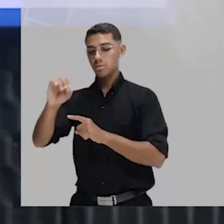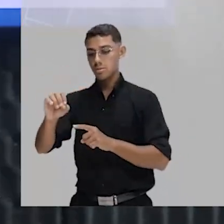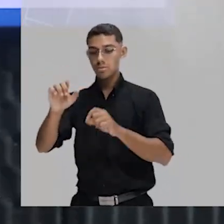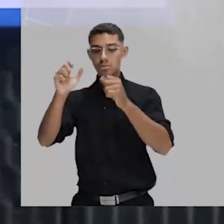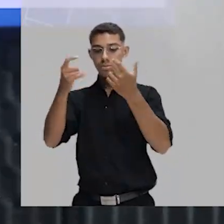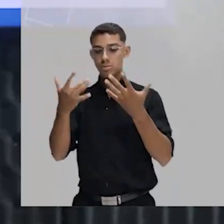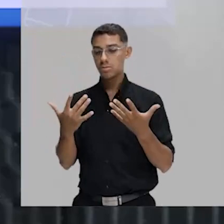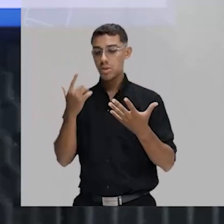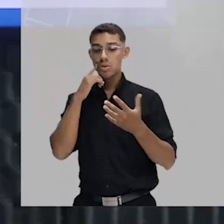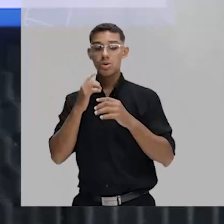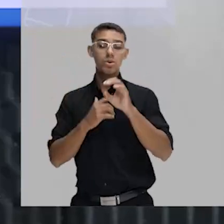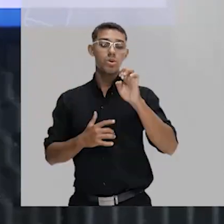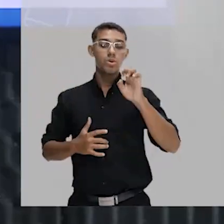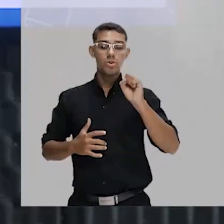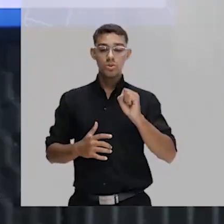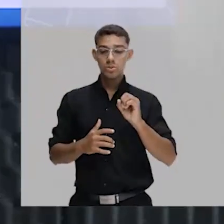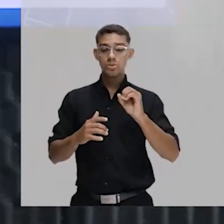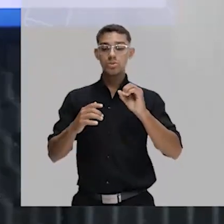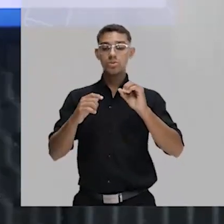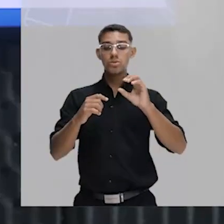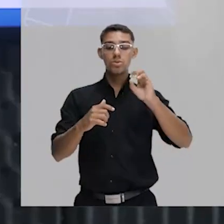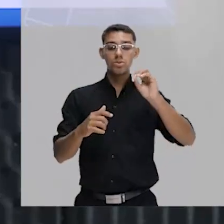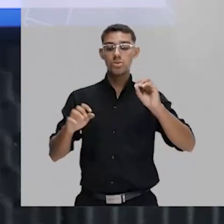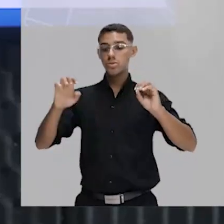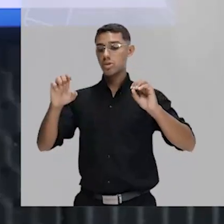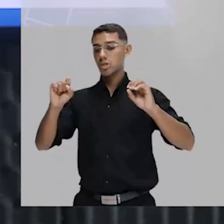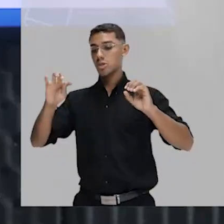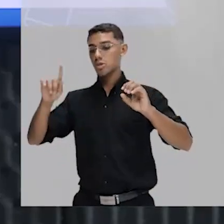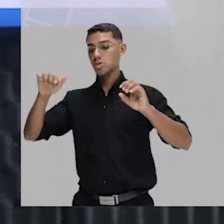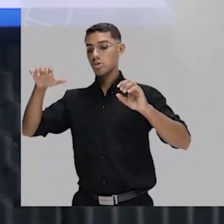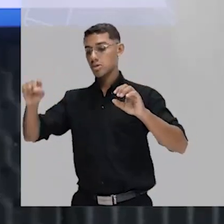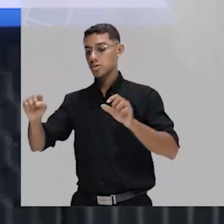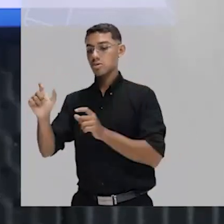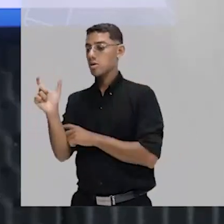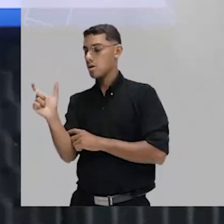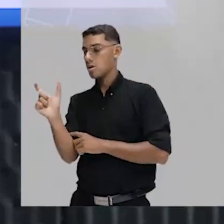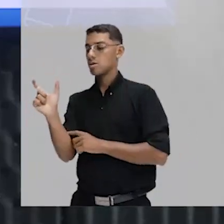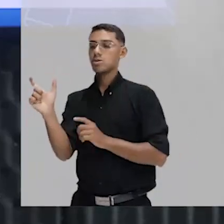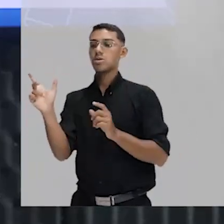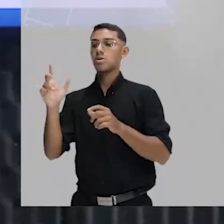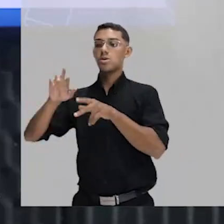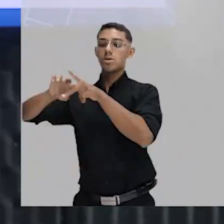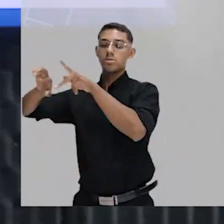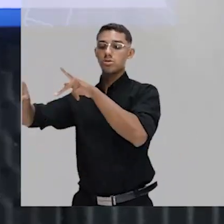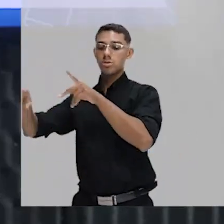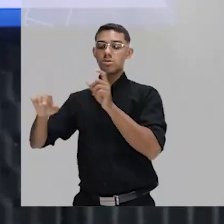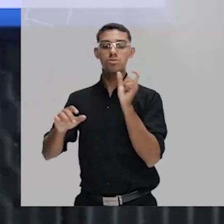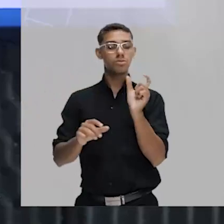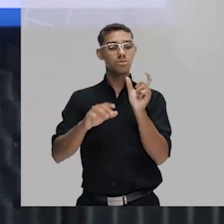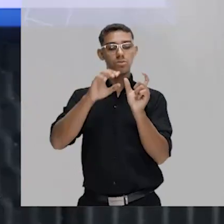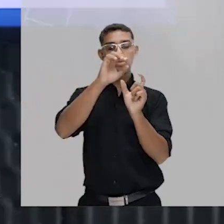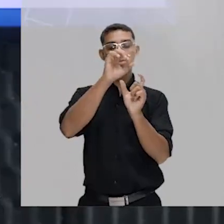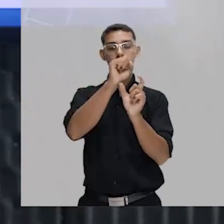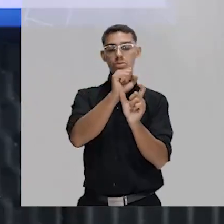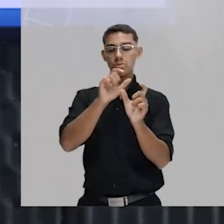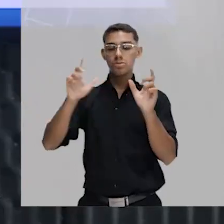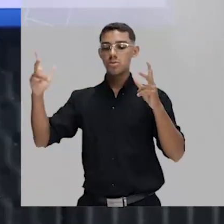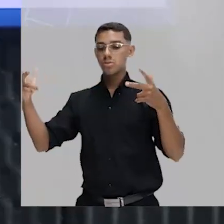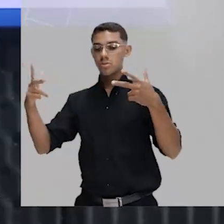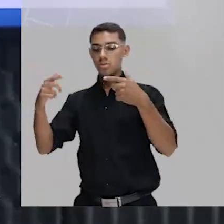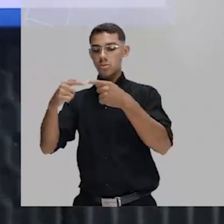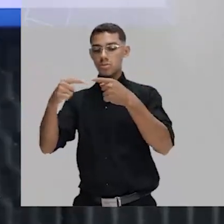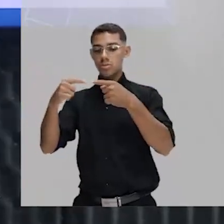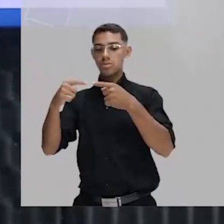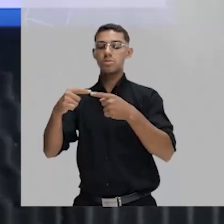os estoques, né? Então, está concordando aí com a palavra estoques, que está no plural. Portanto, o artigo também